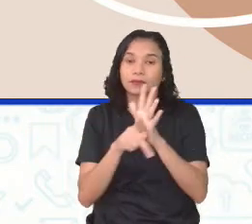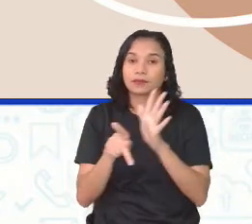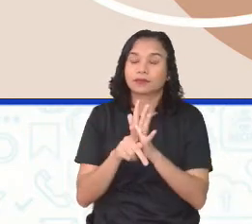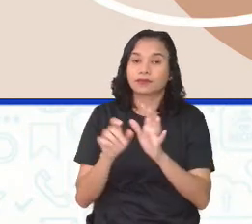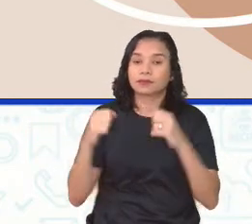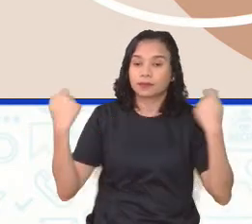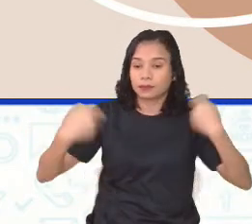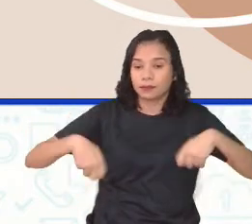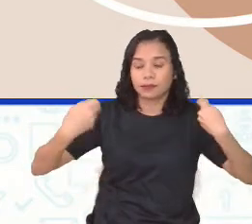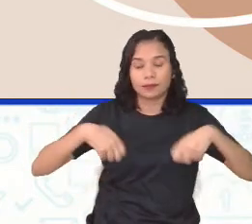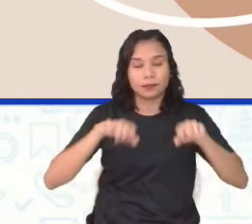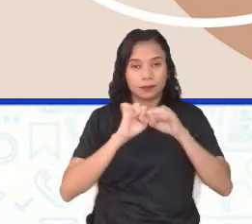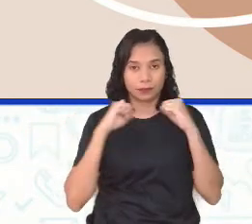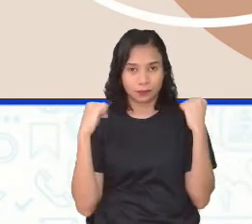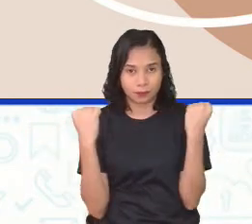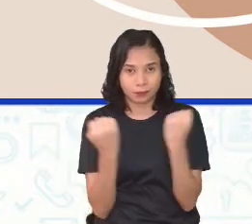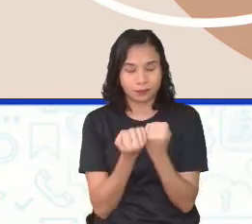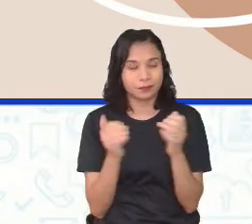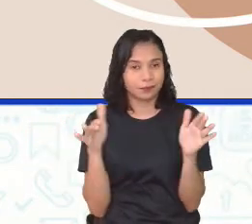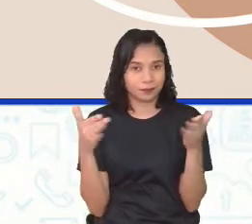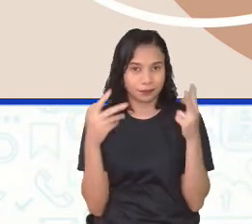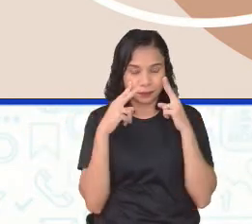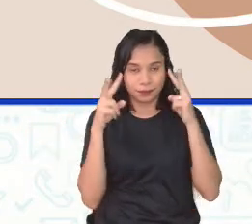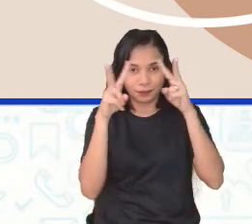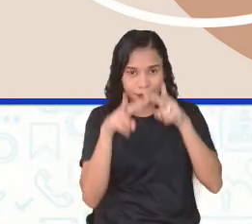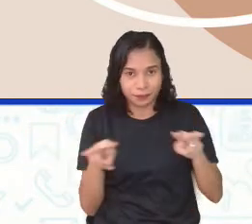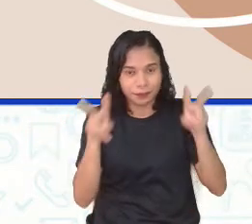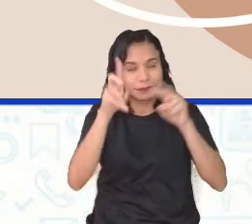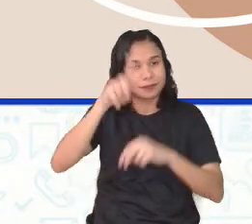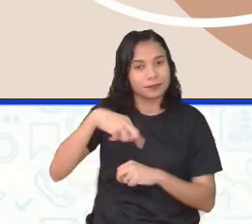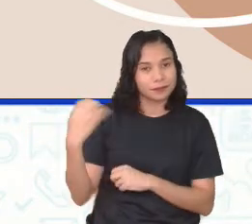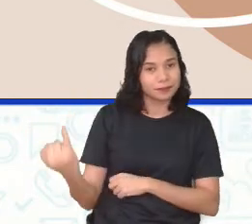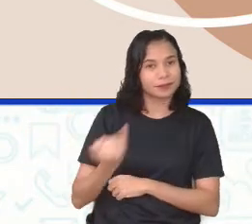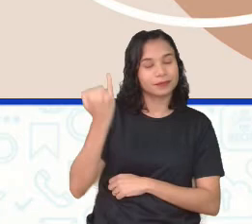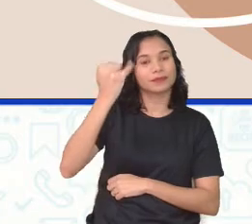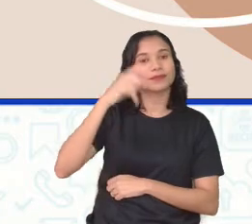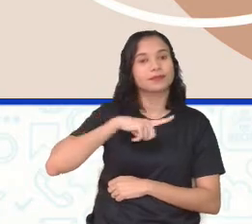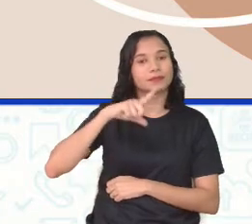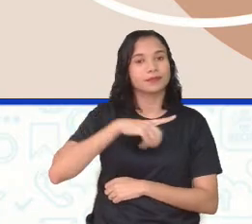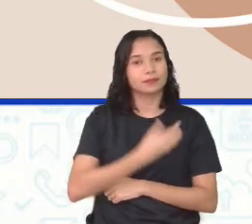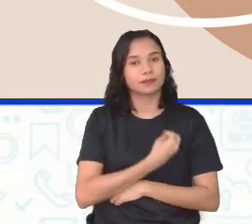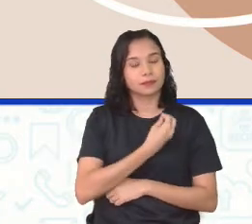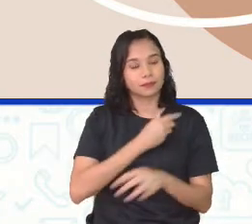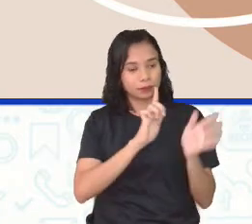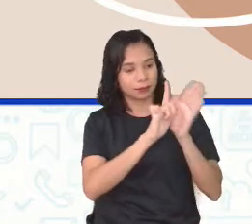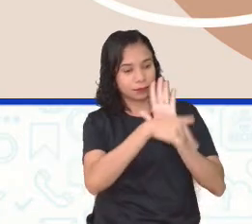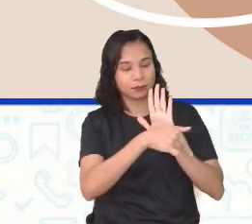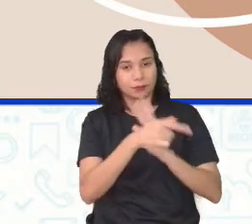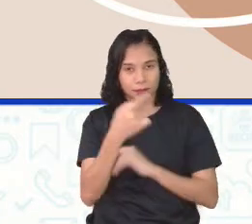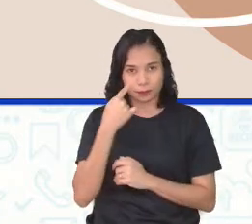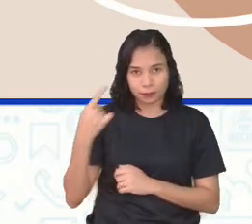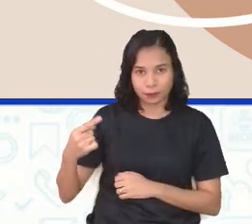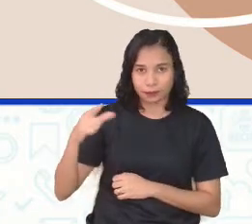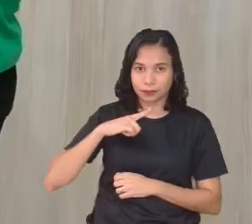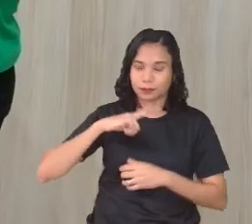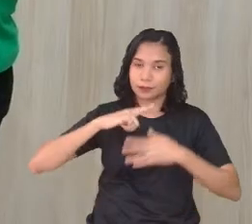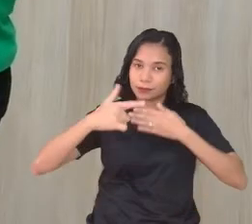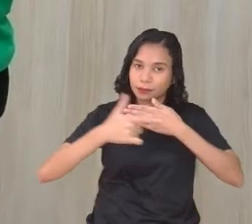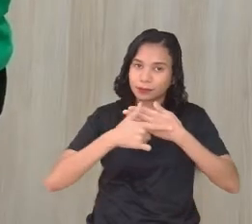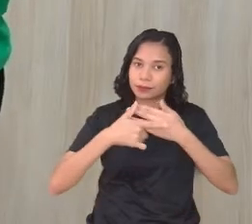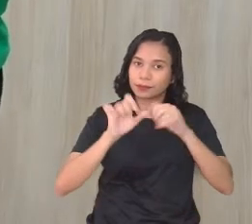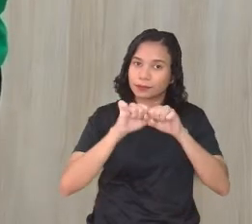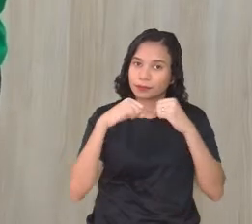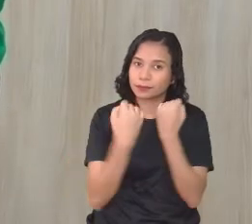da sociedade. Então, vejam só, minha gente, a importância que há nesse gênero. Então, ele tem uma função